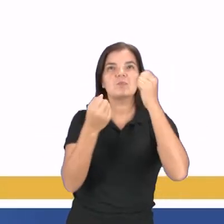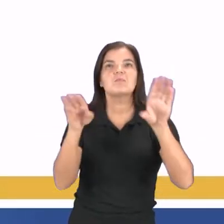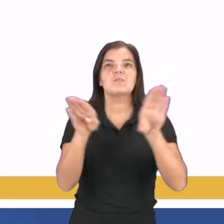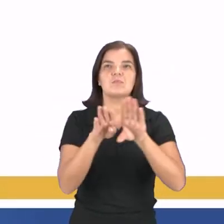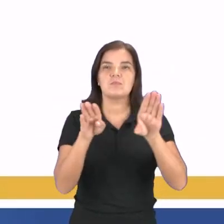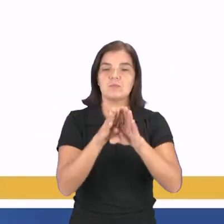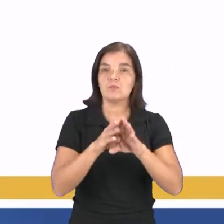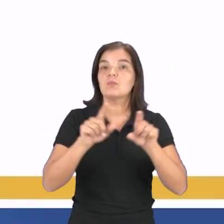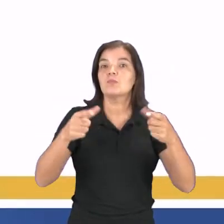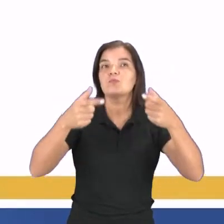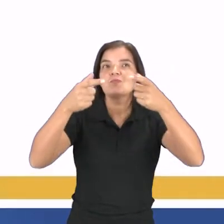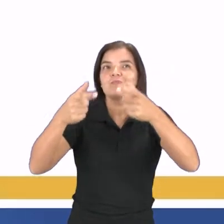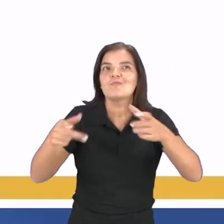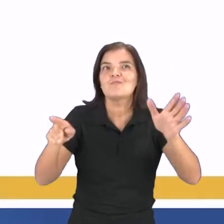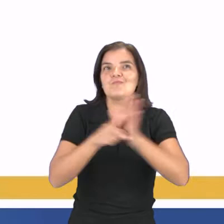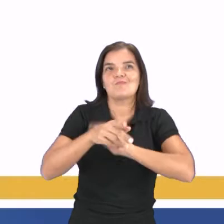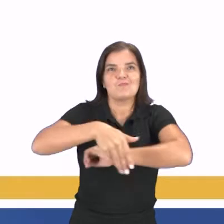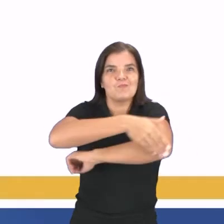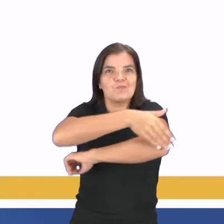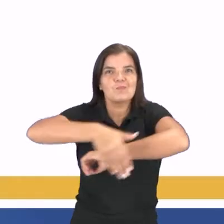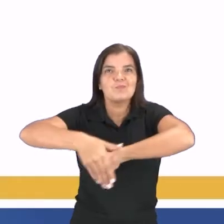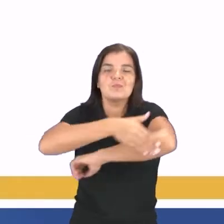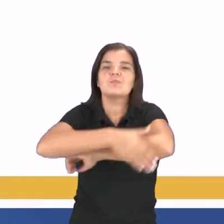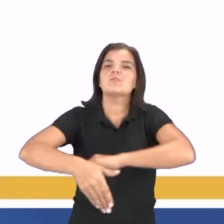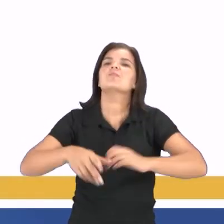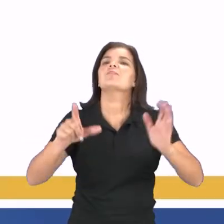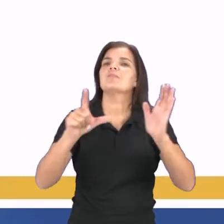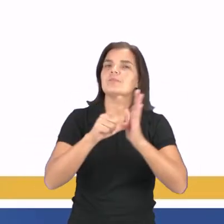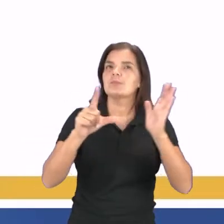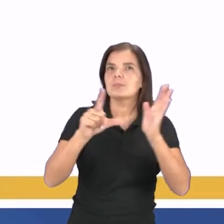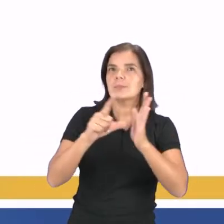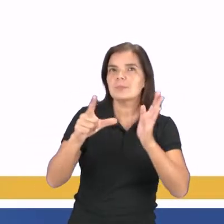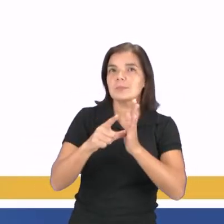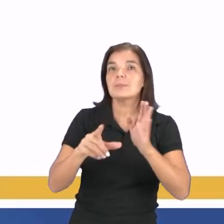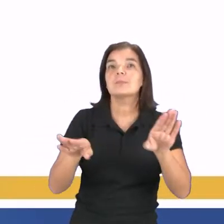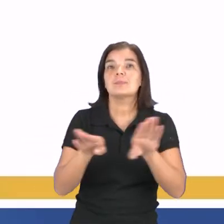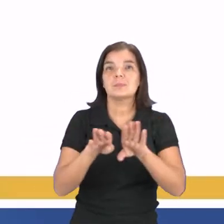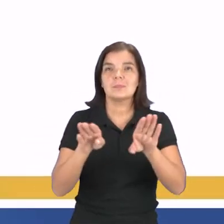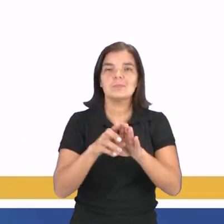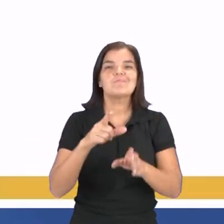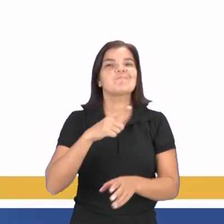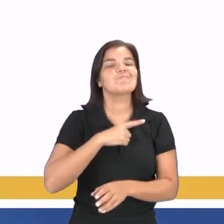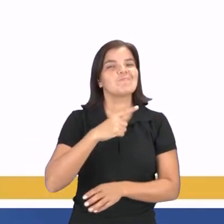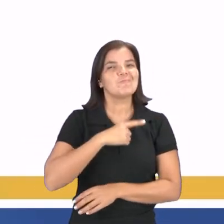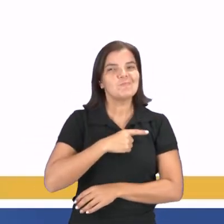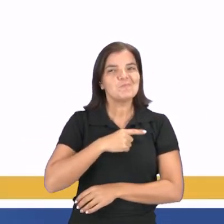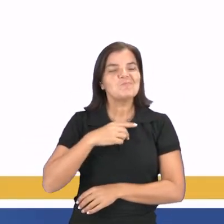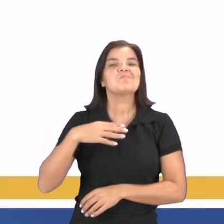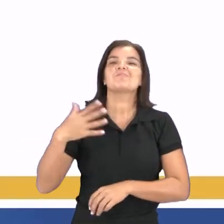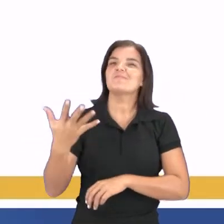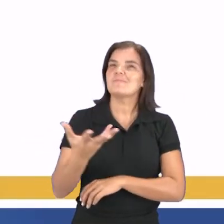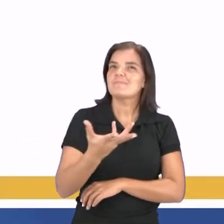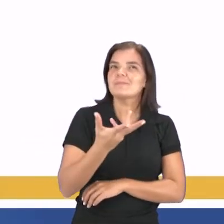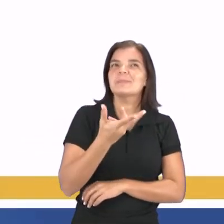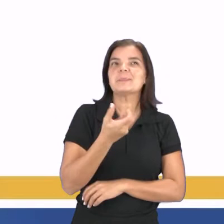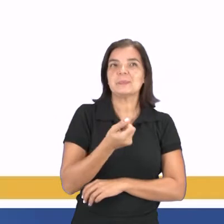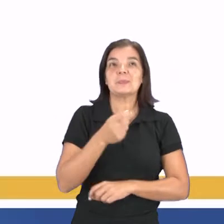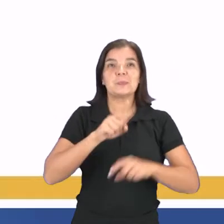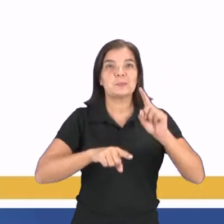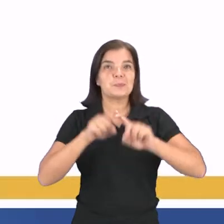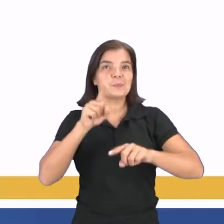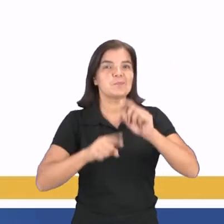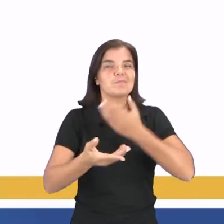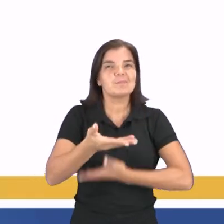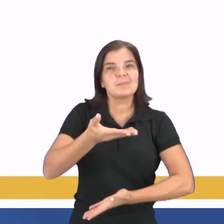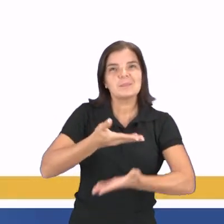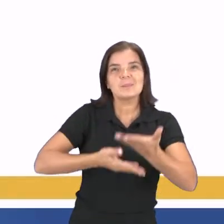e em exibições nos laboratórios, nas ruas e nos estabelecimentos comerciais revelou o potencial do equipamento para